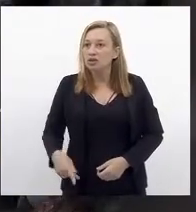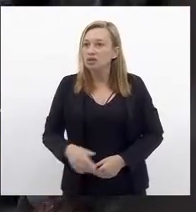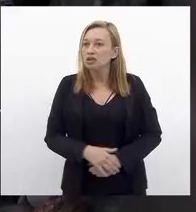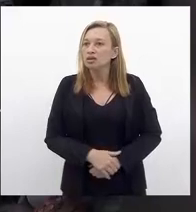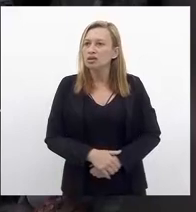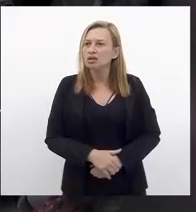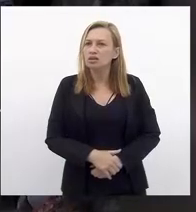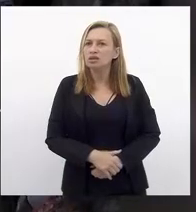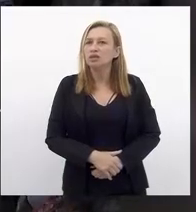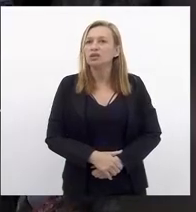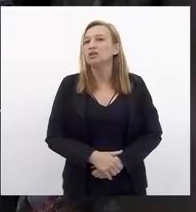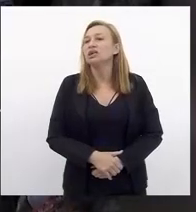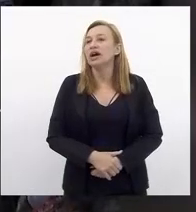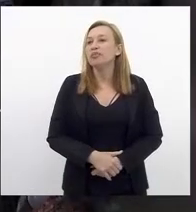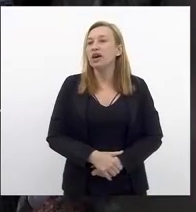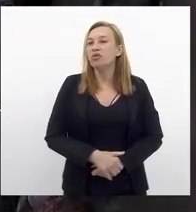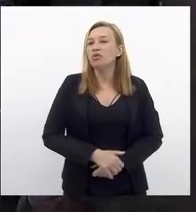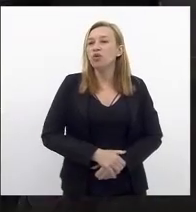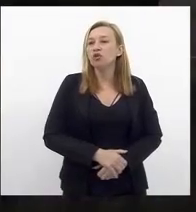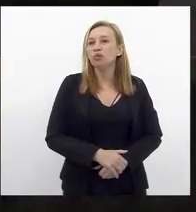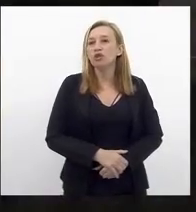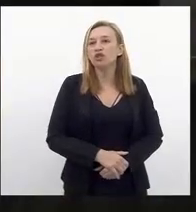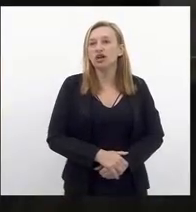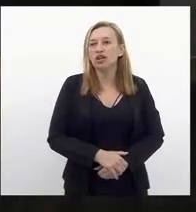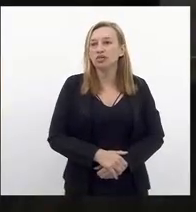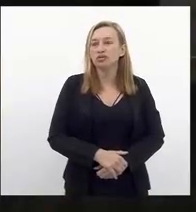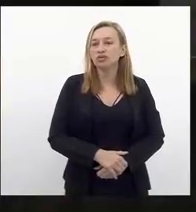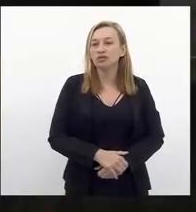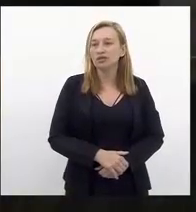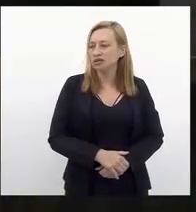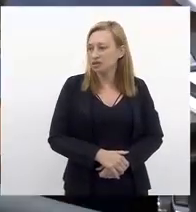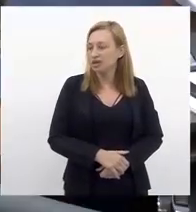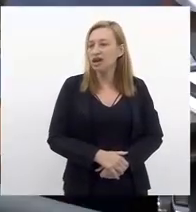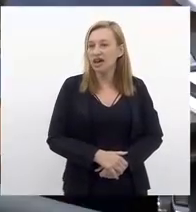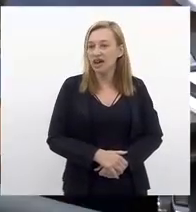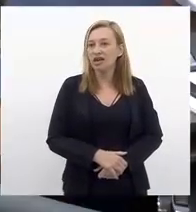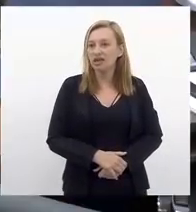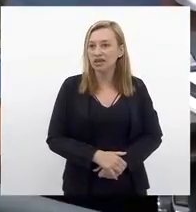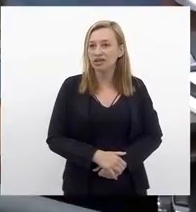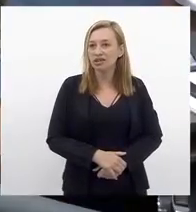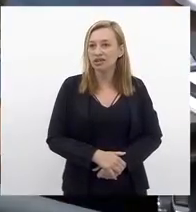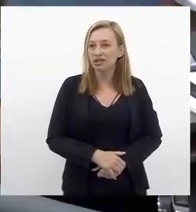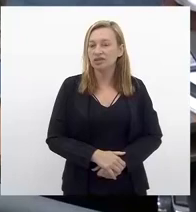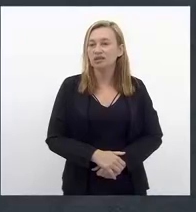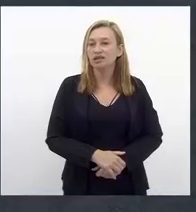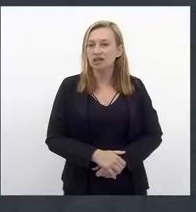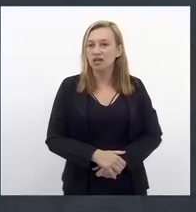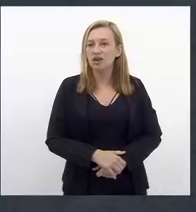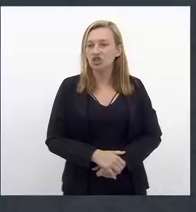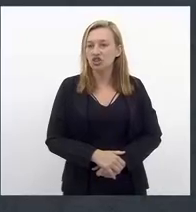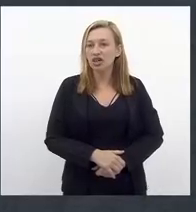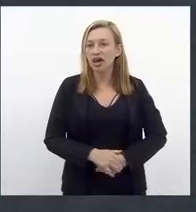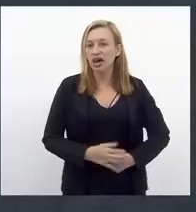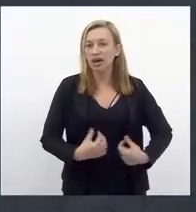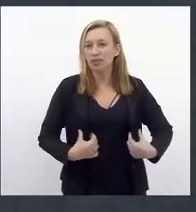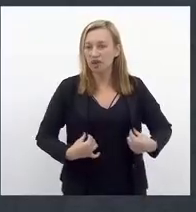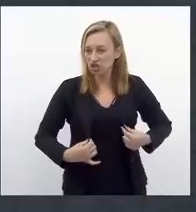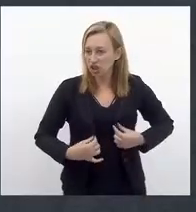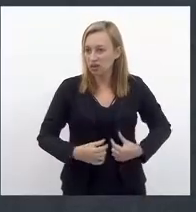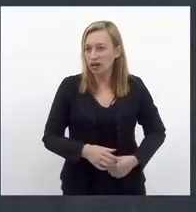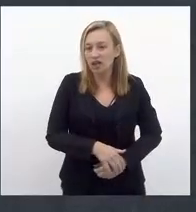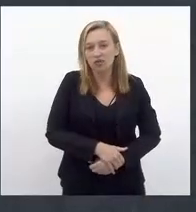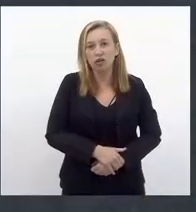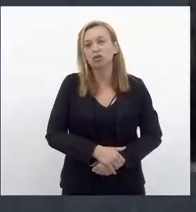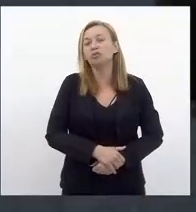do presidente estão de ontem o deputado Alexandre Freitas Presidente apenas para esclarecer como voto não perdendo